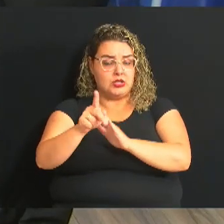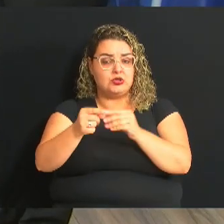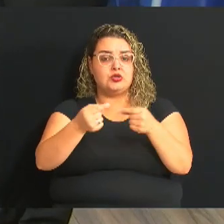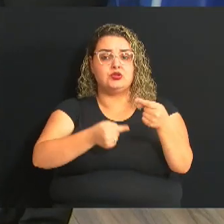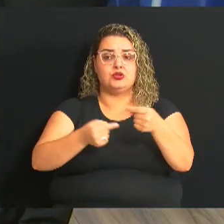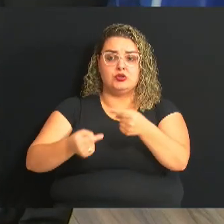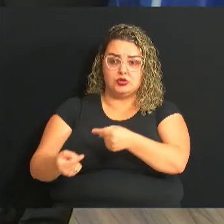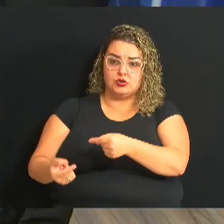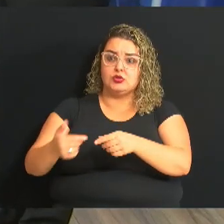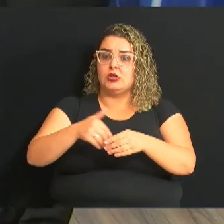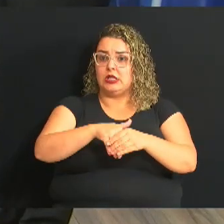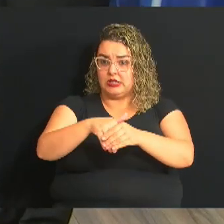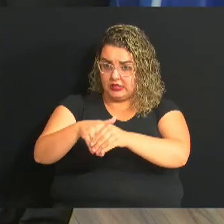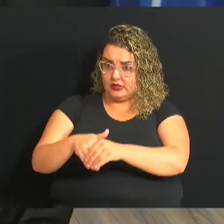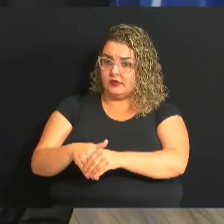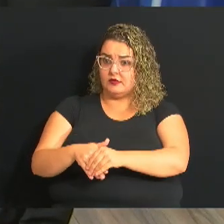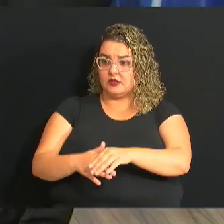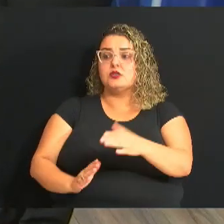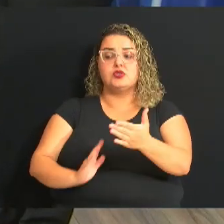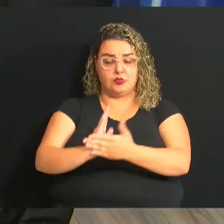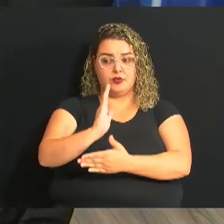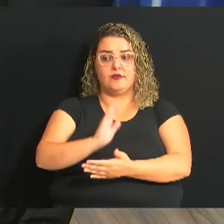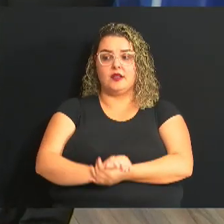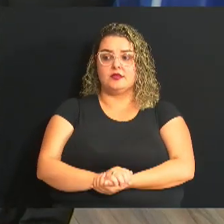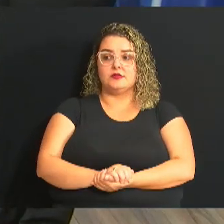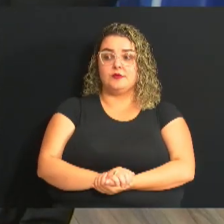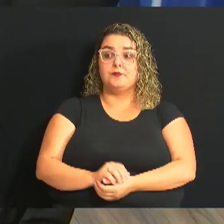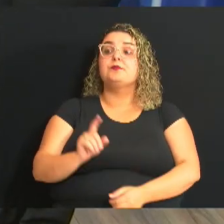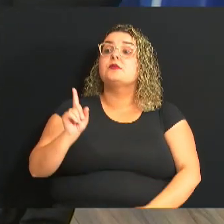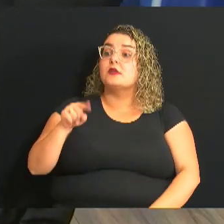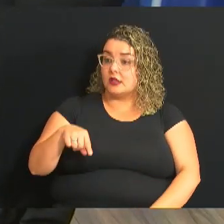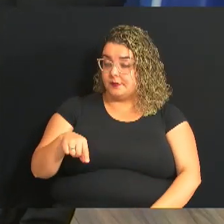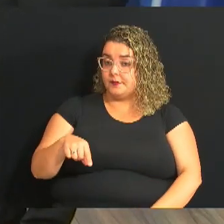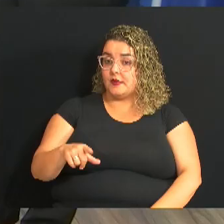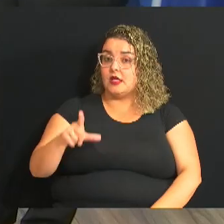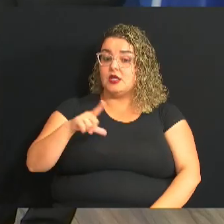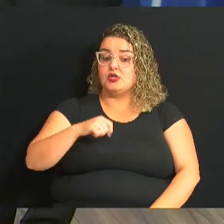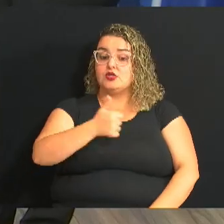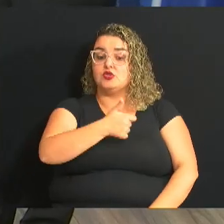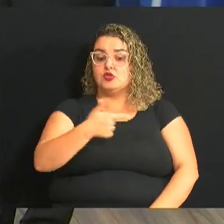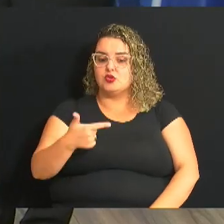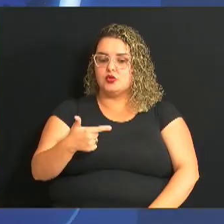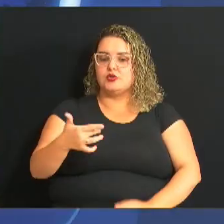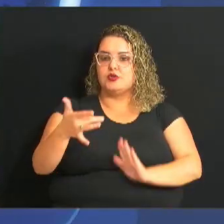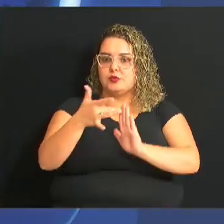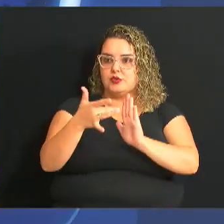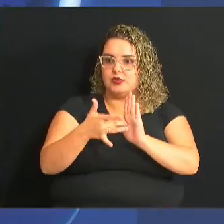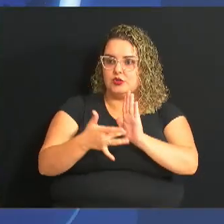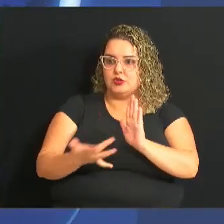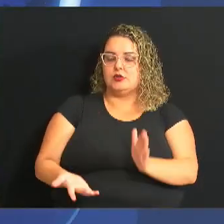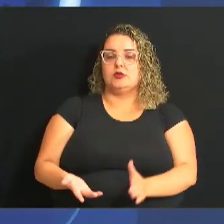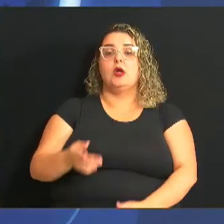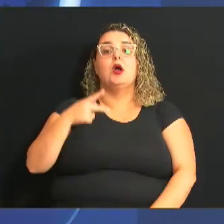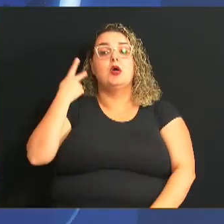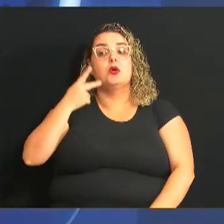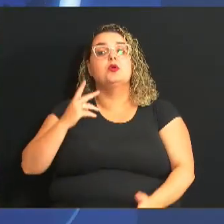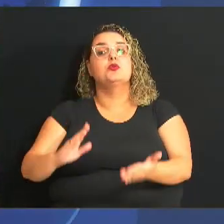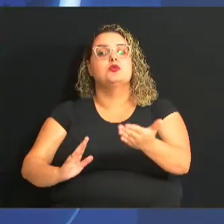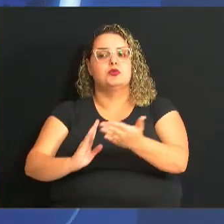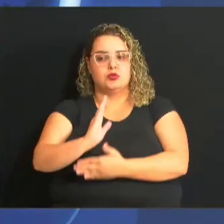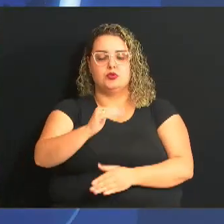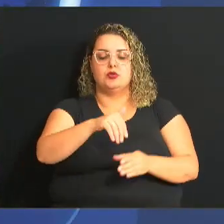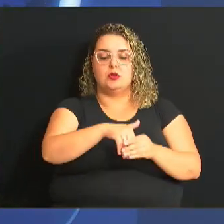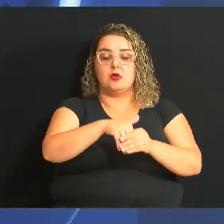discutidos, votados e aprovados. Nós tínhamos 12 projetos na pauta e os vereadores aprovaram em